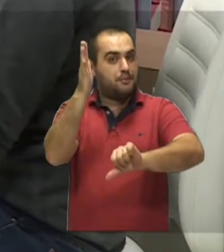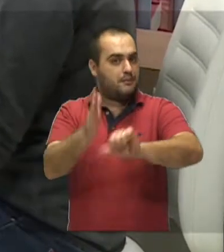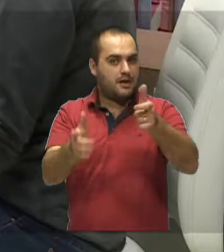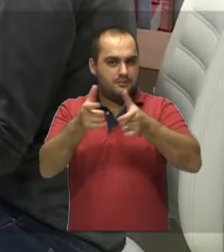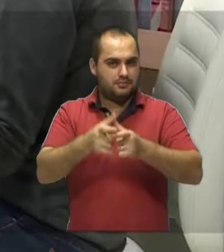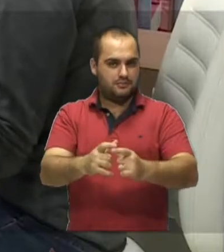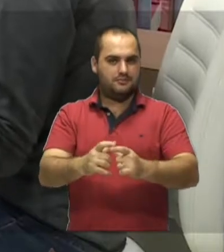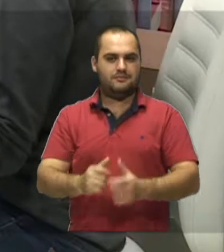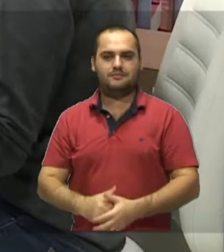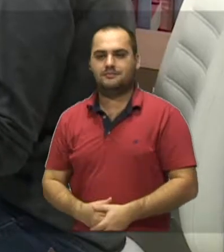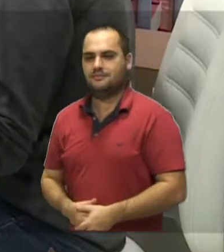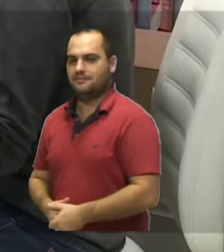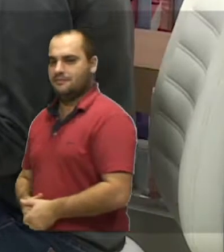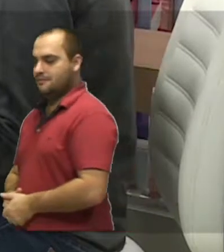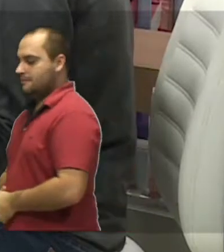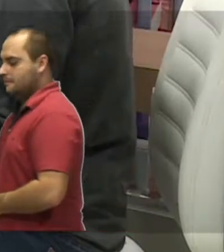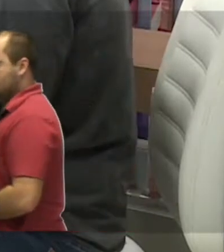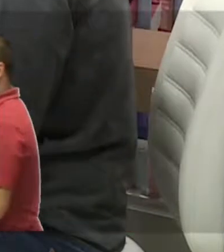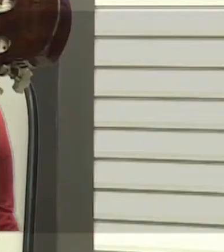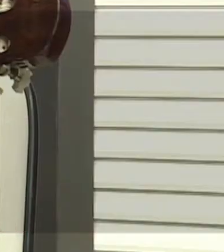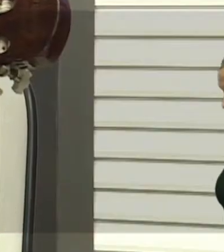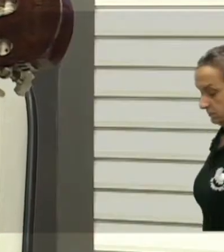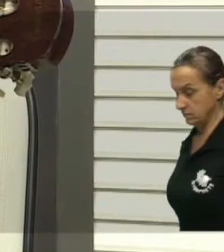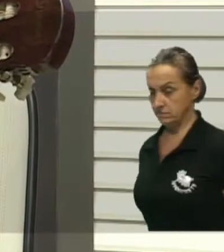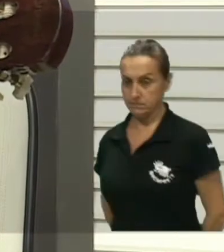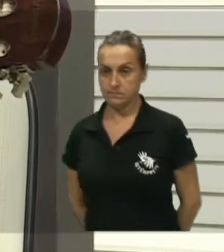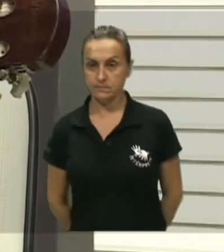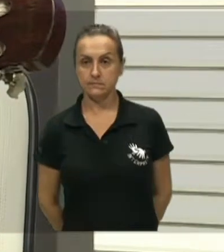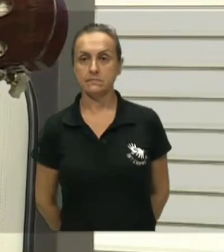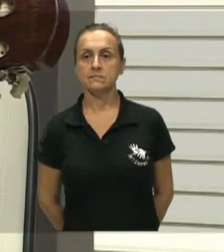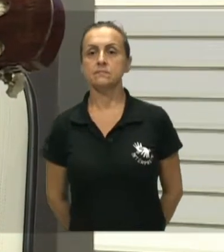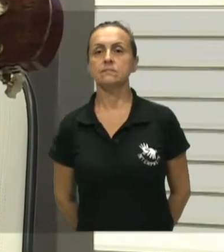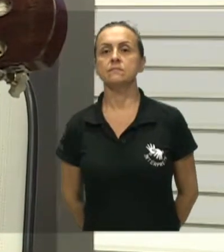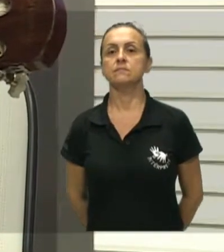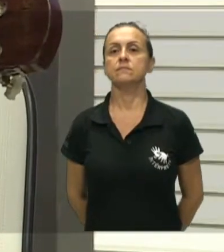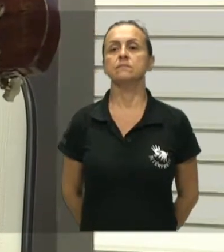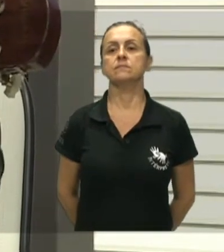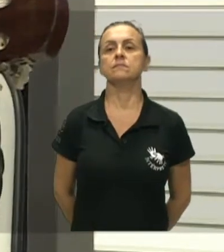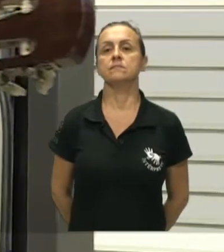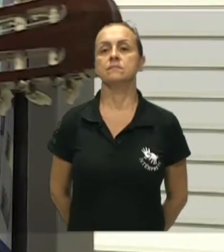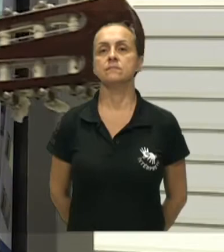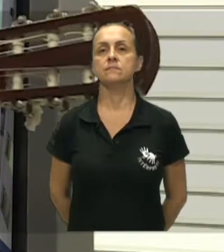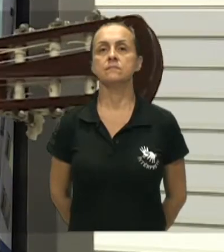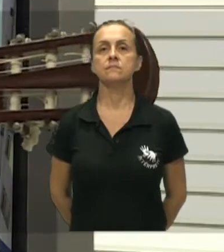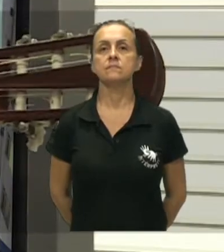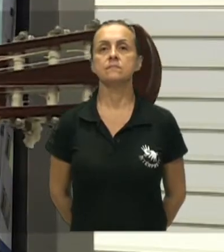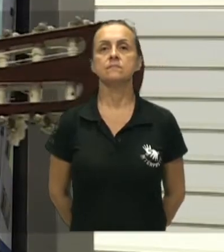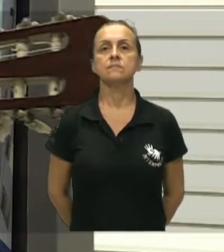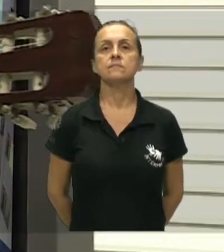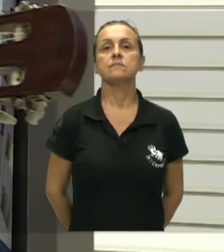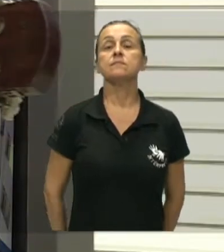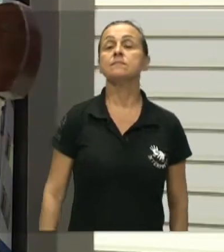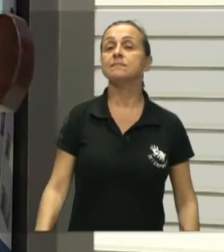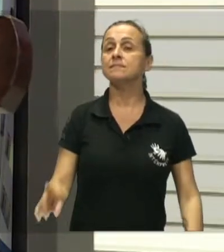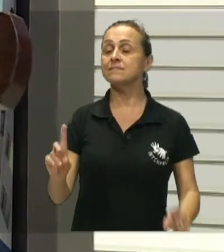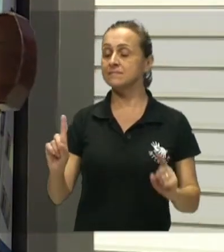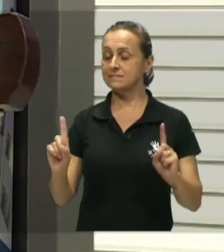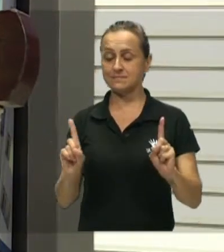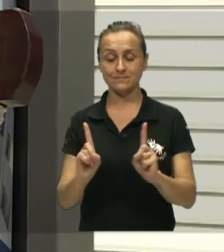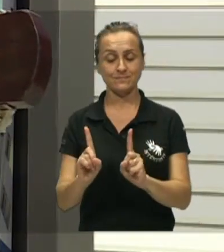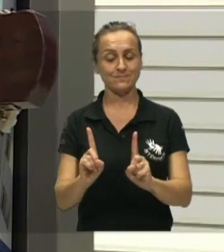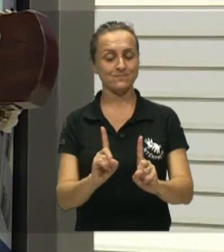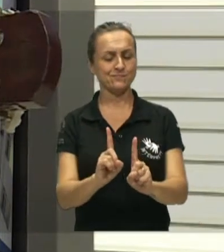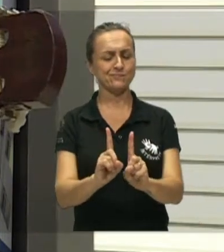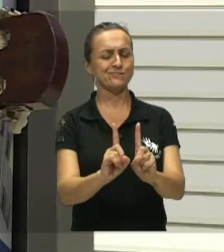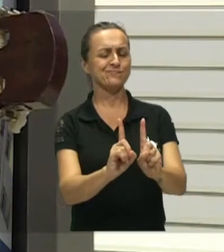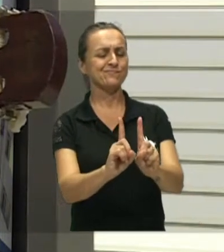do Cirandinha. Vou fazer um trechinho. Eles foram felizes pra sempre, então